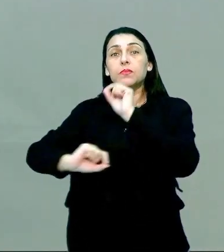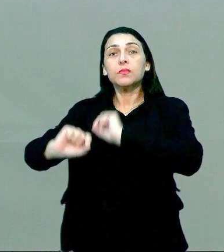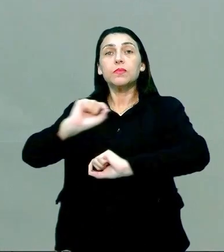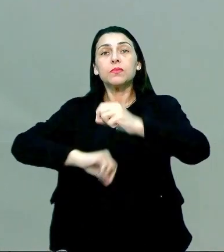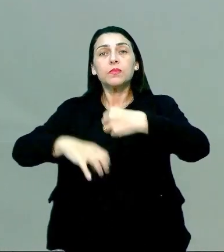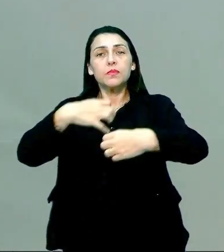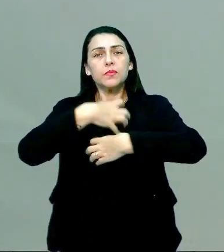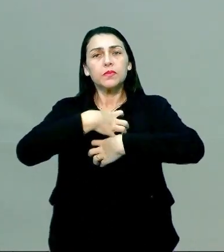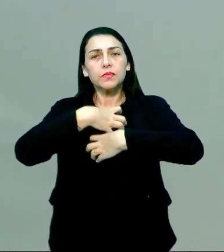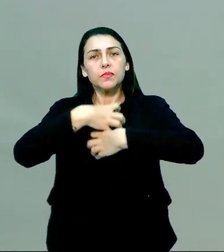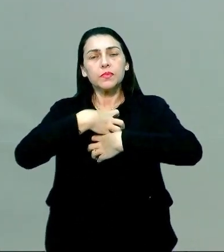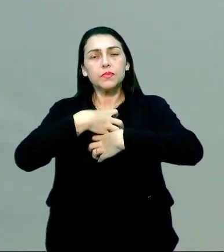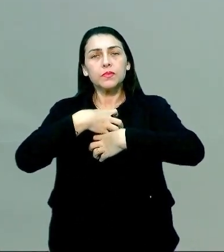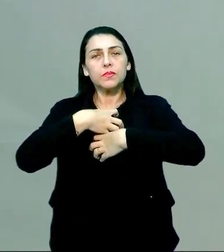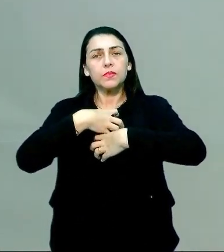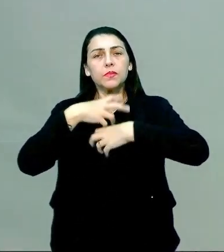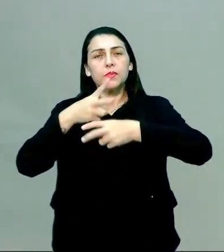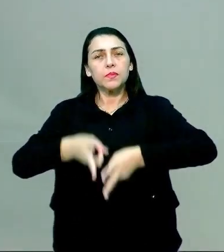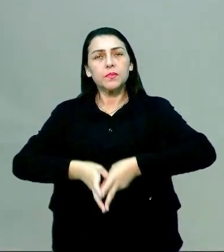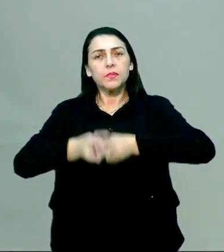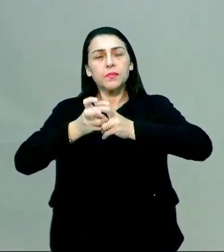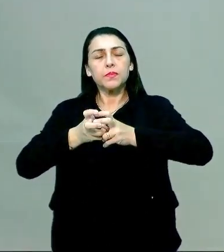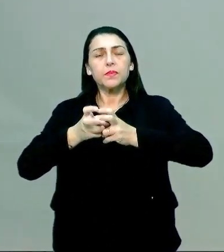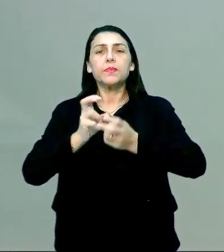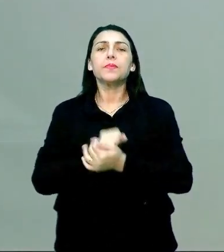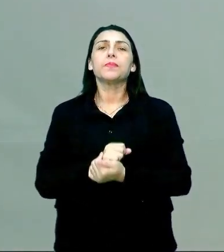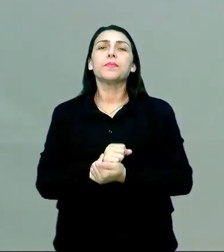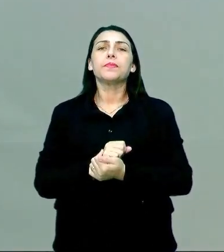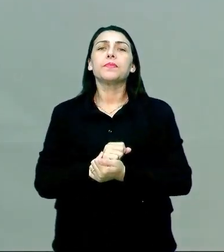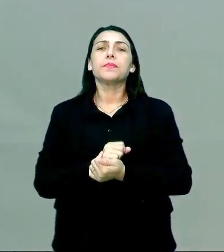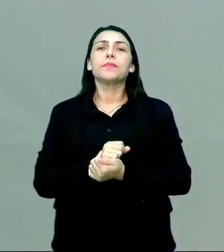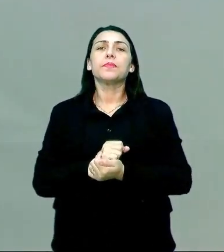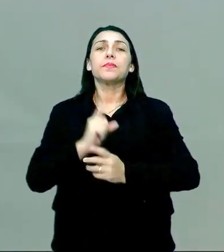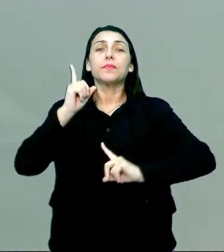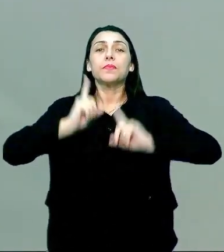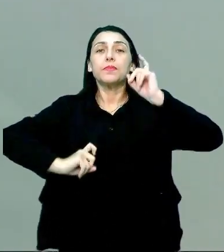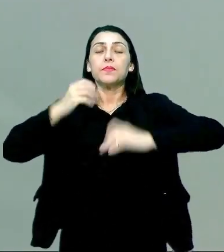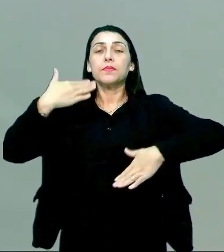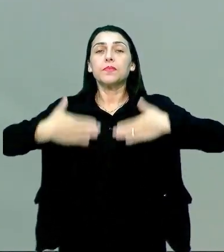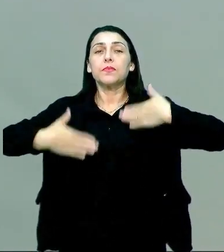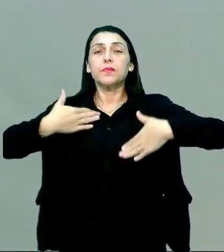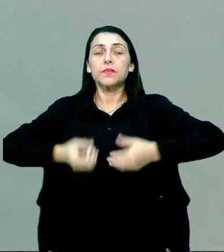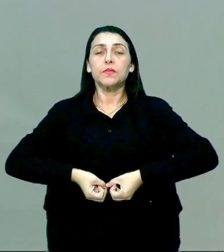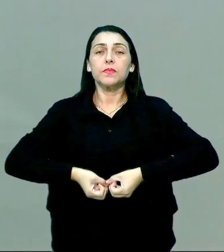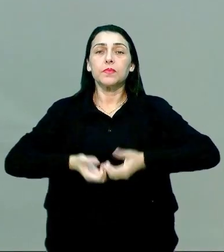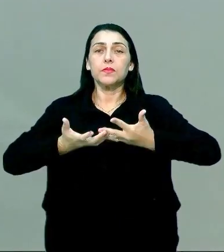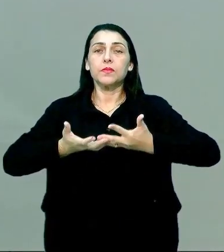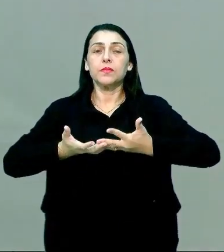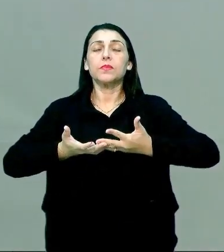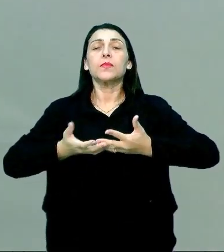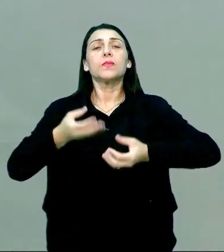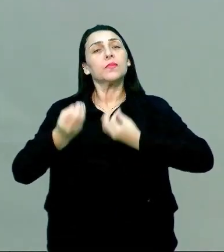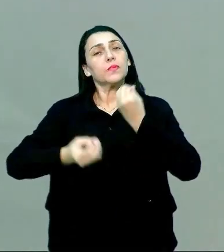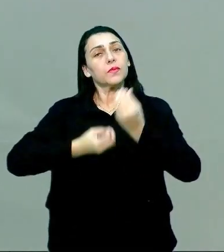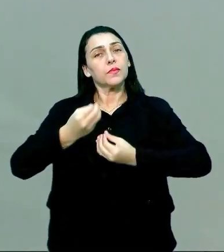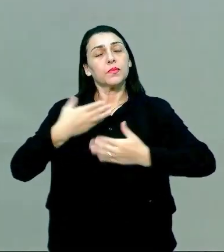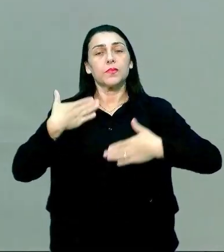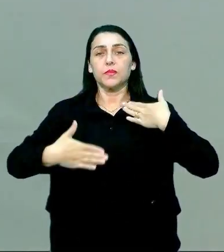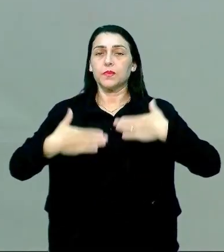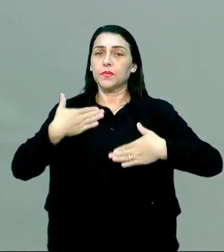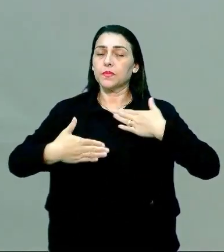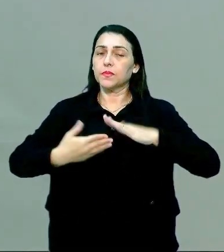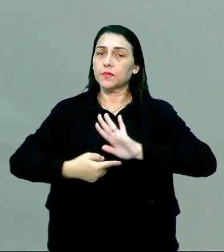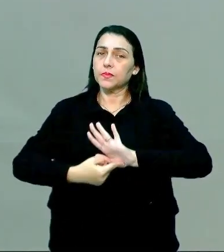sente. Veja o que reverbera. A expressão corporal, a manifestação de como o corpo vai